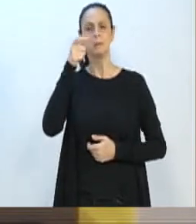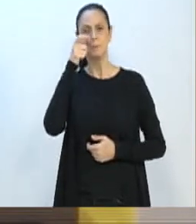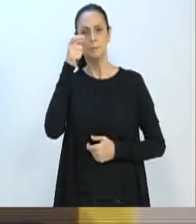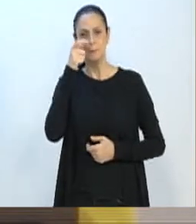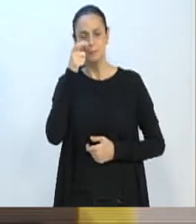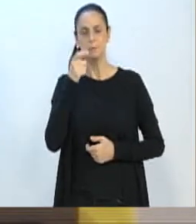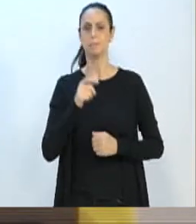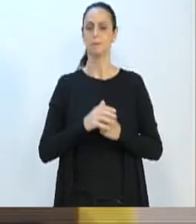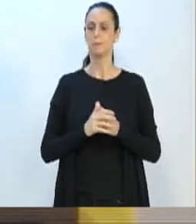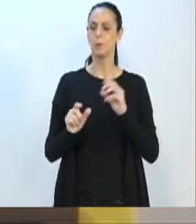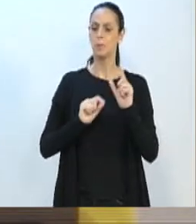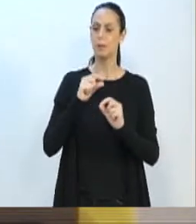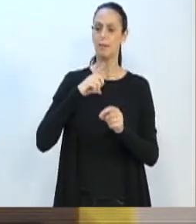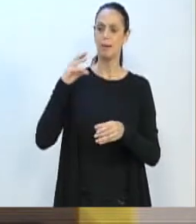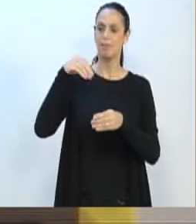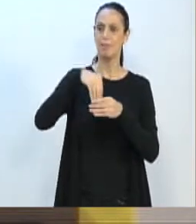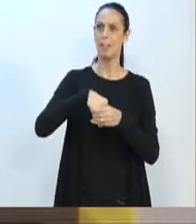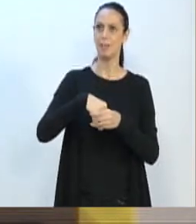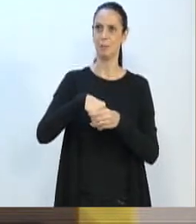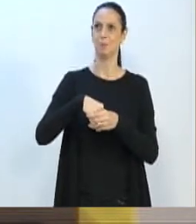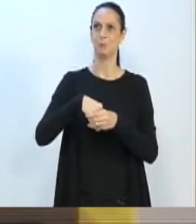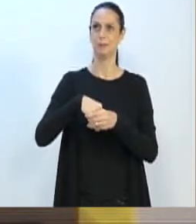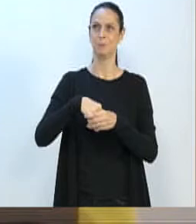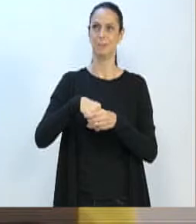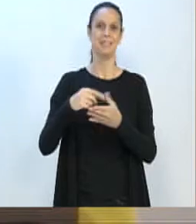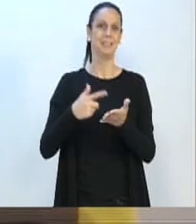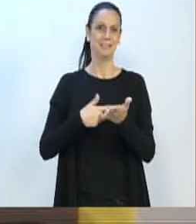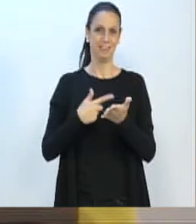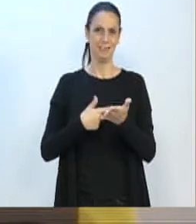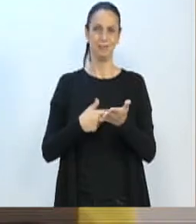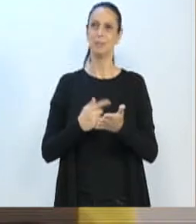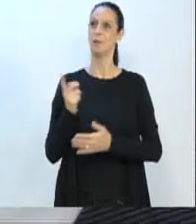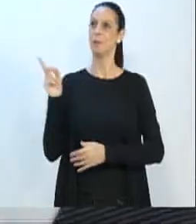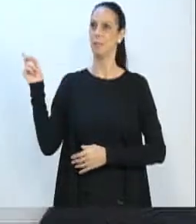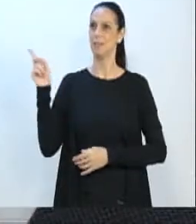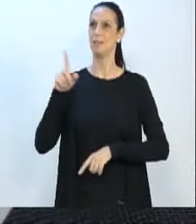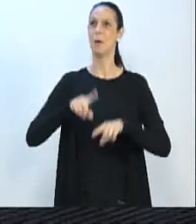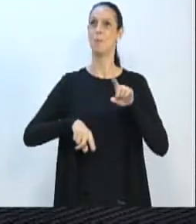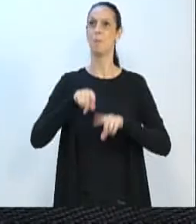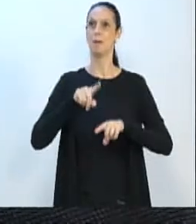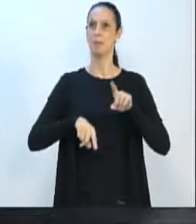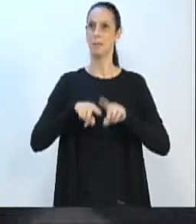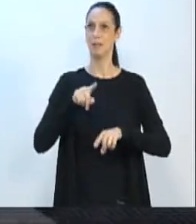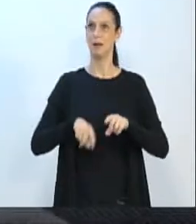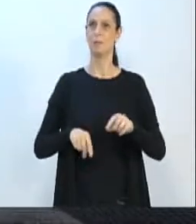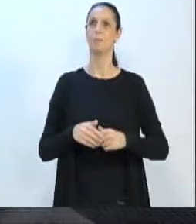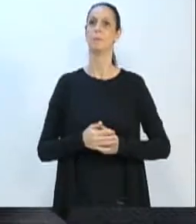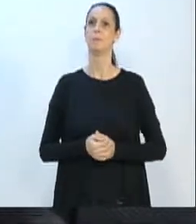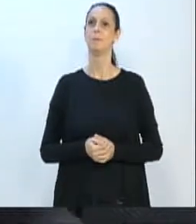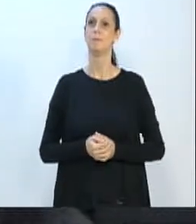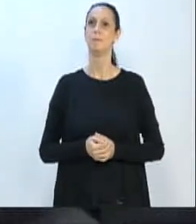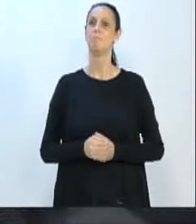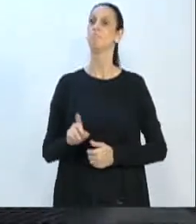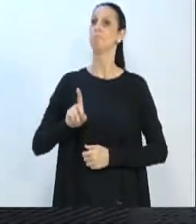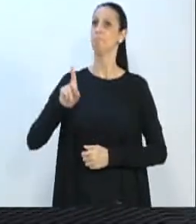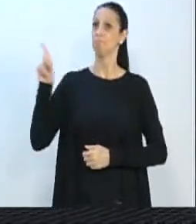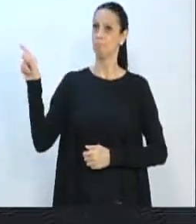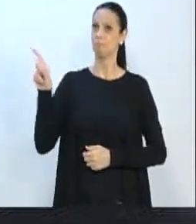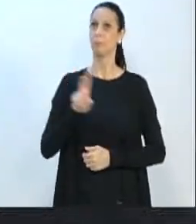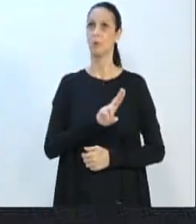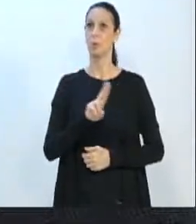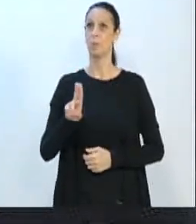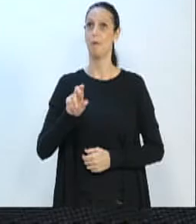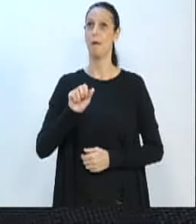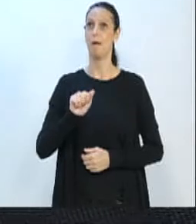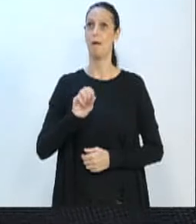a ela, o que ela contém, eu trabalhei em cima desse material, que eu chamei de ábaco, ou